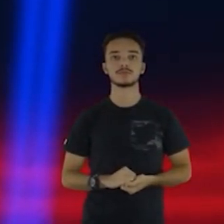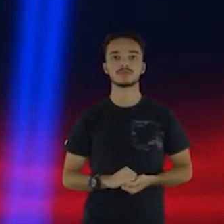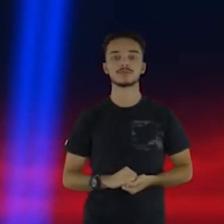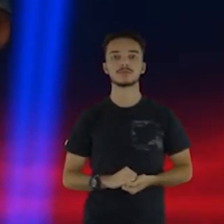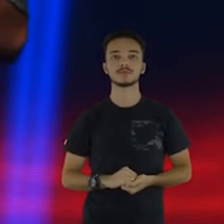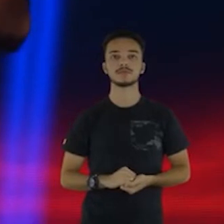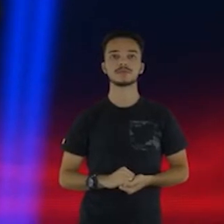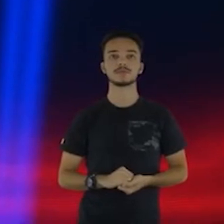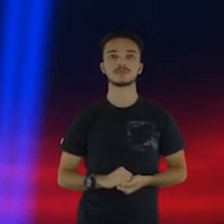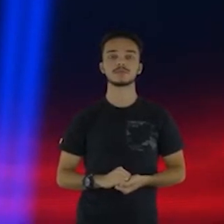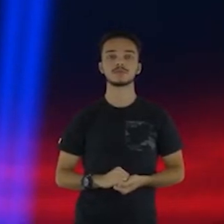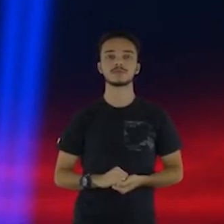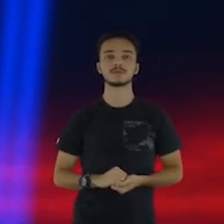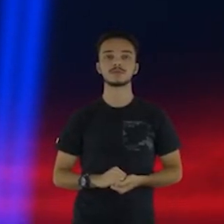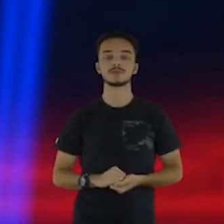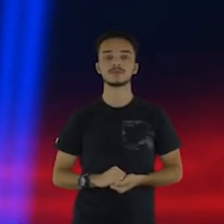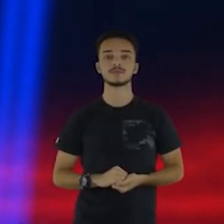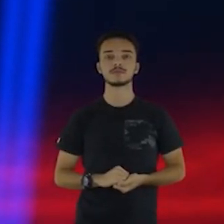O versículo fala assim, ó: